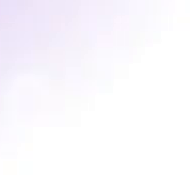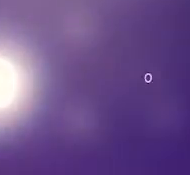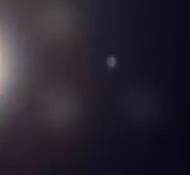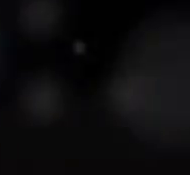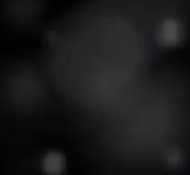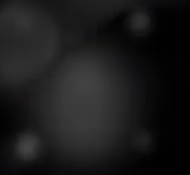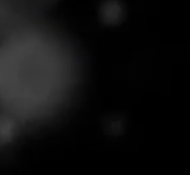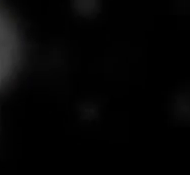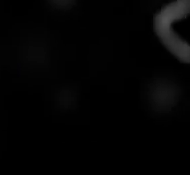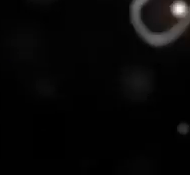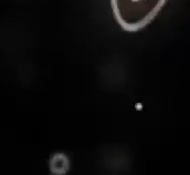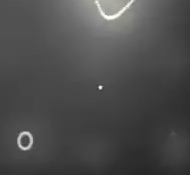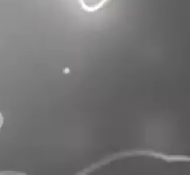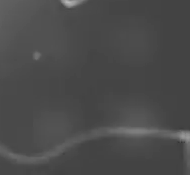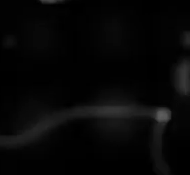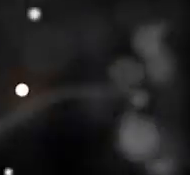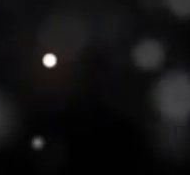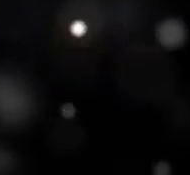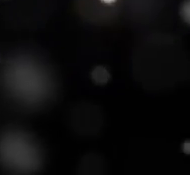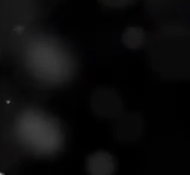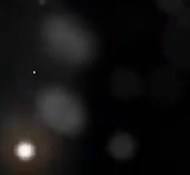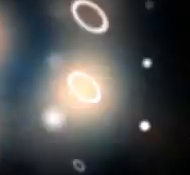E aí